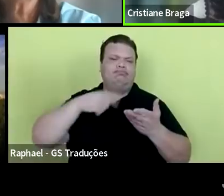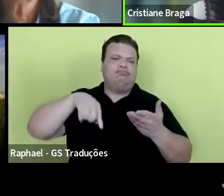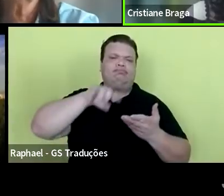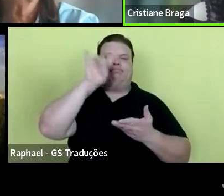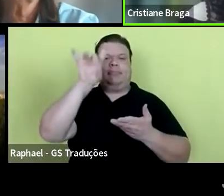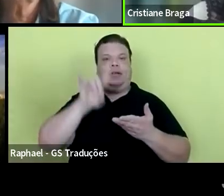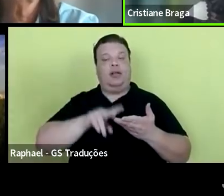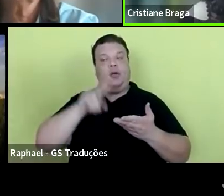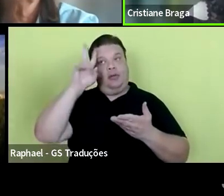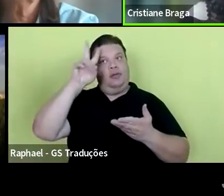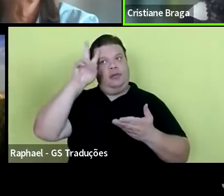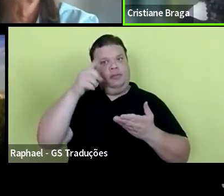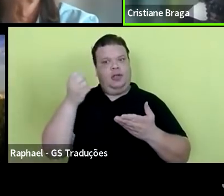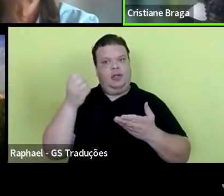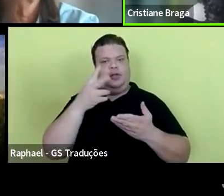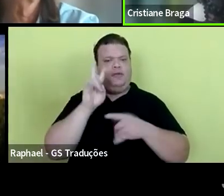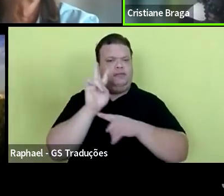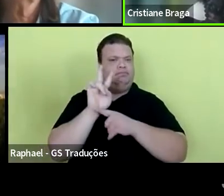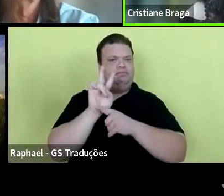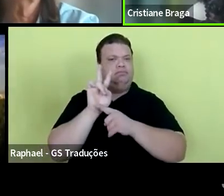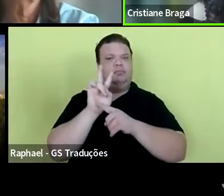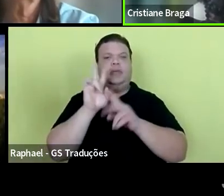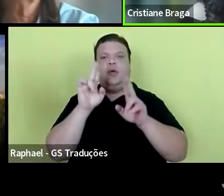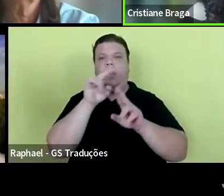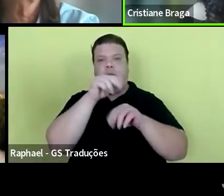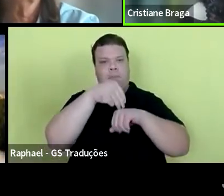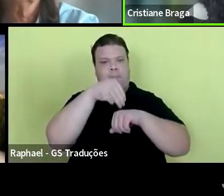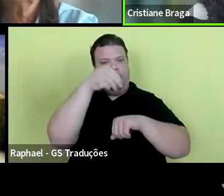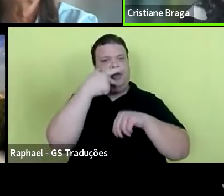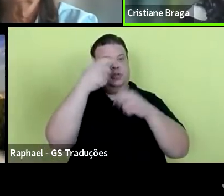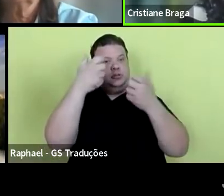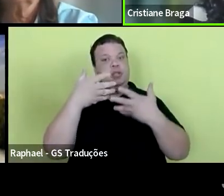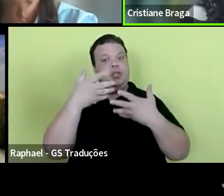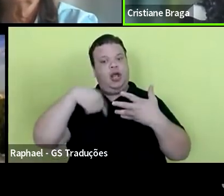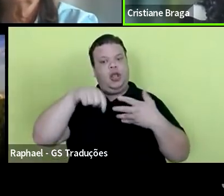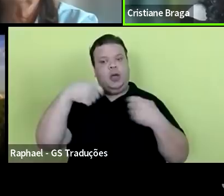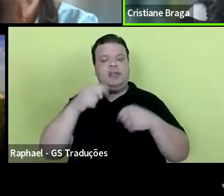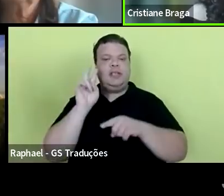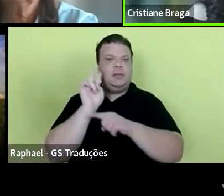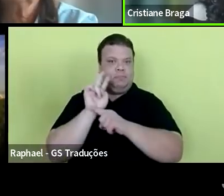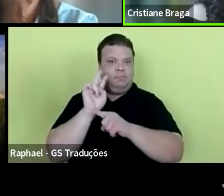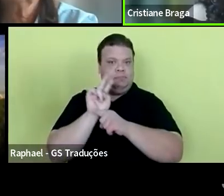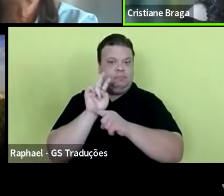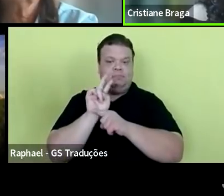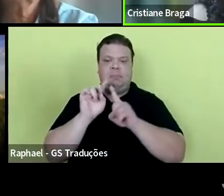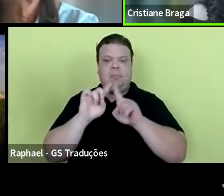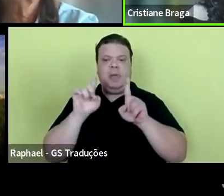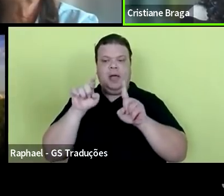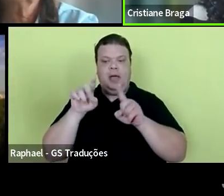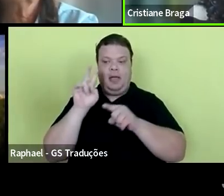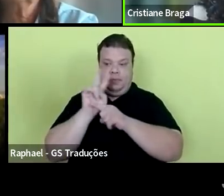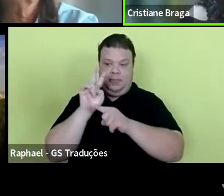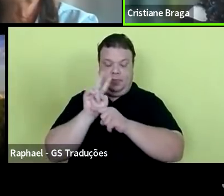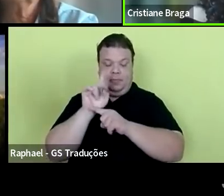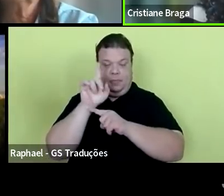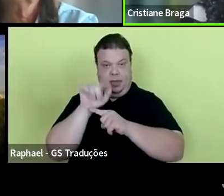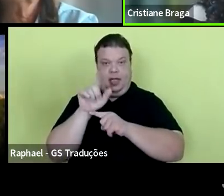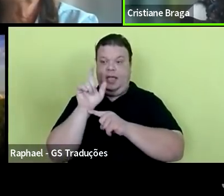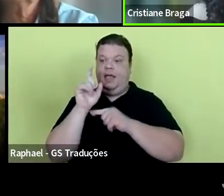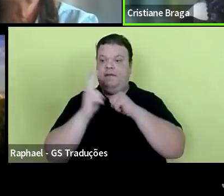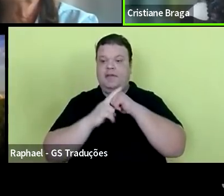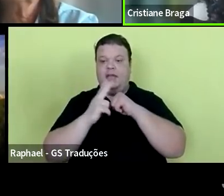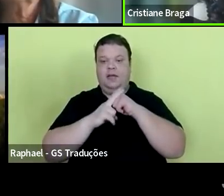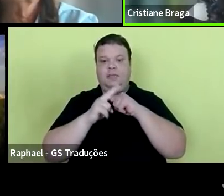nossa esperança. Mas, como dizia o mestre, é preciso ter esperança, mas ter esperança do verbo esperançar,